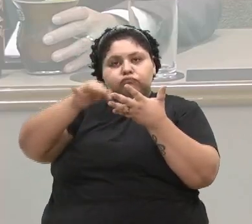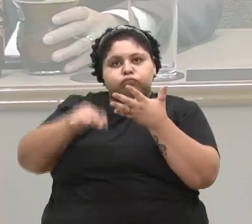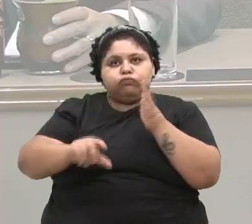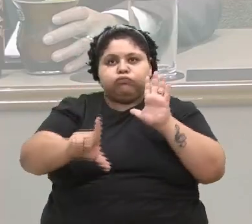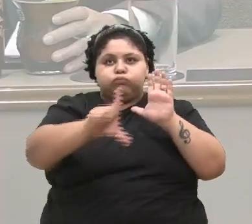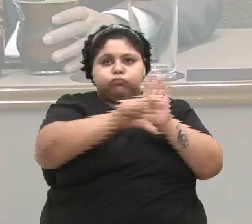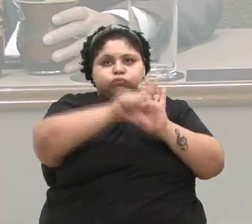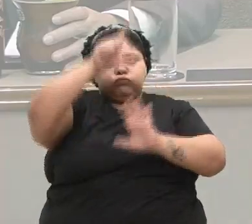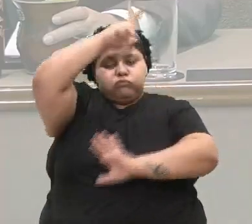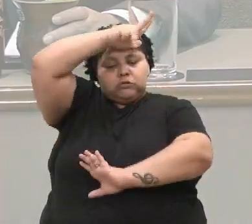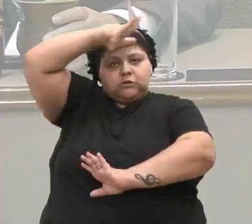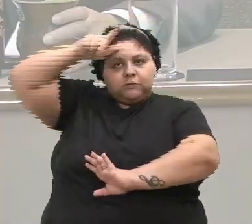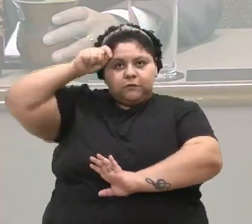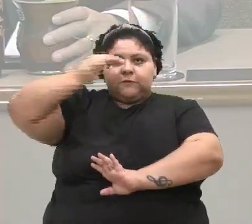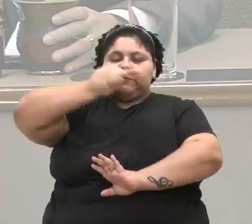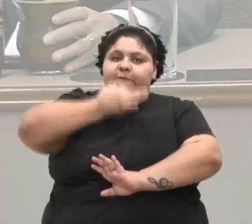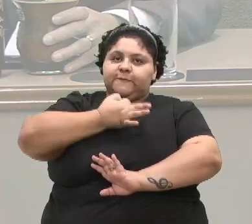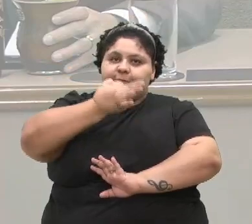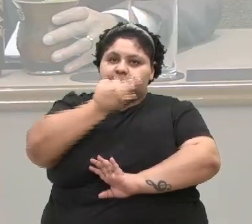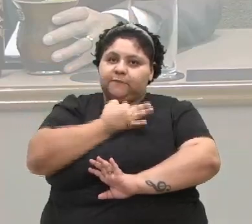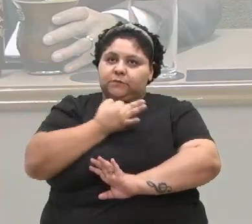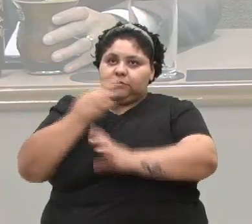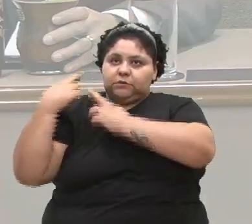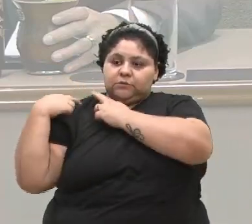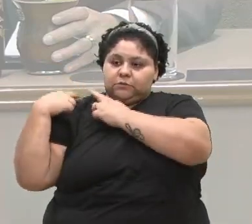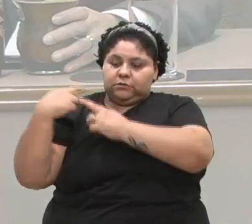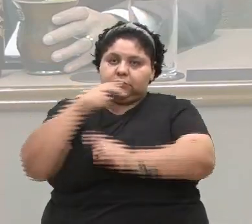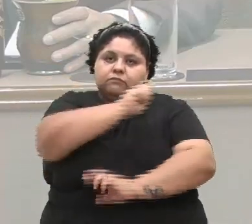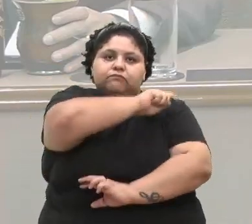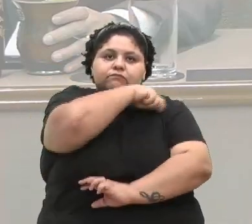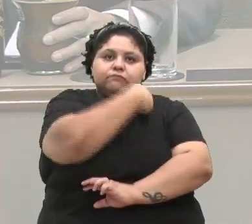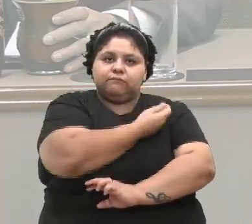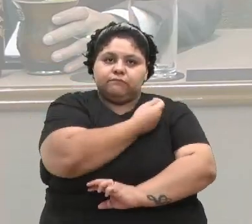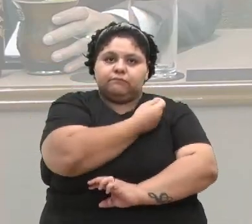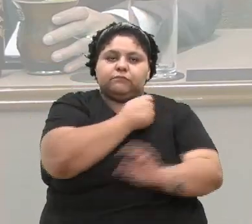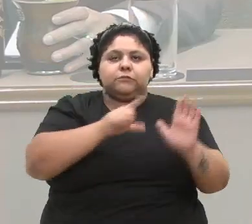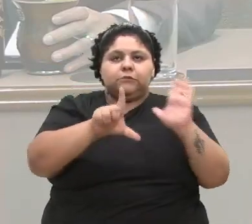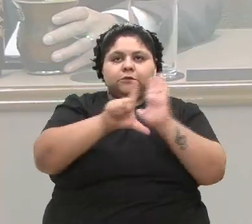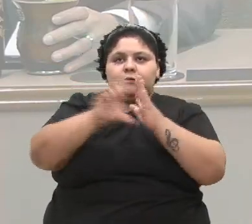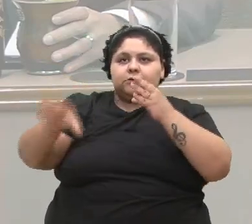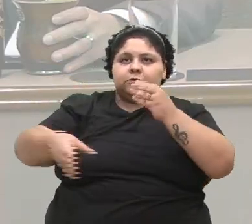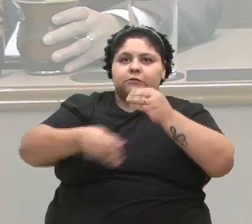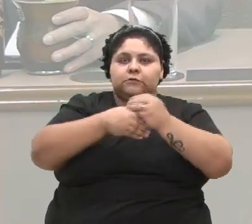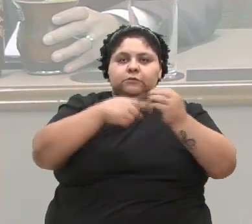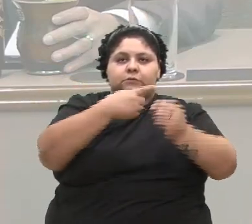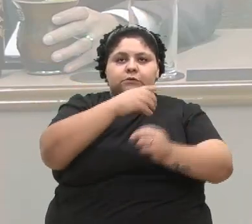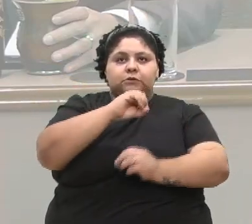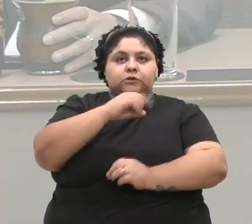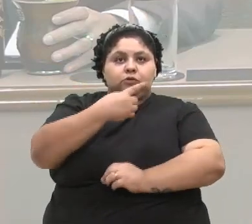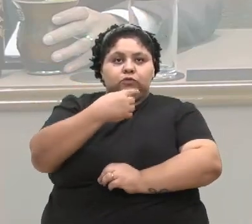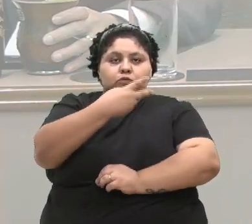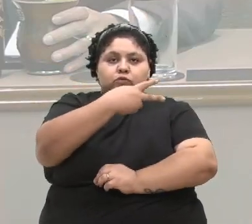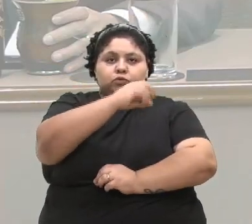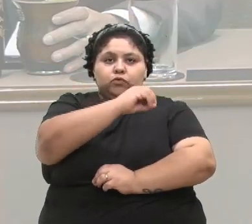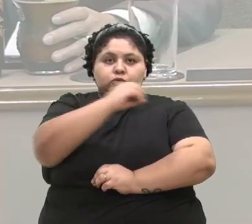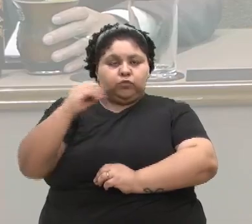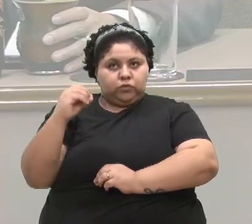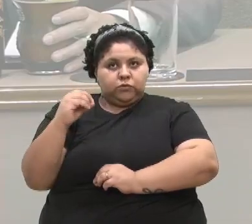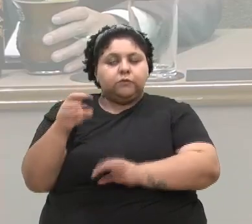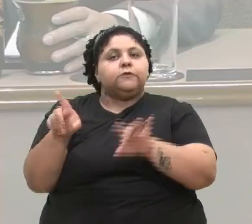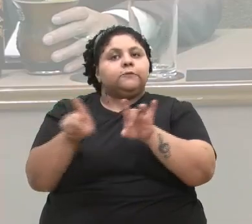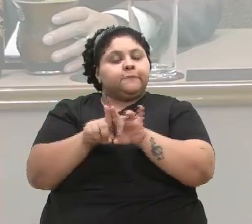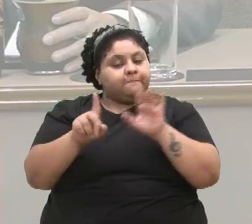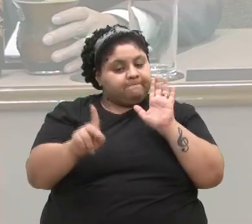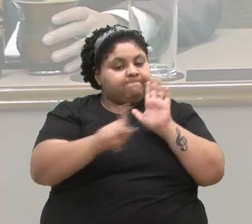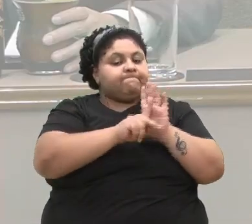Lei Orgânica do Município e na Responsabilidade Fiscal. Lei Complementar nº 101.2.000. Assim, o